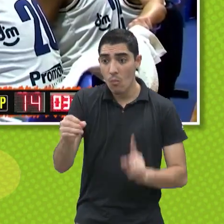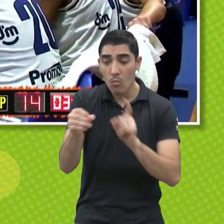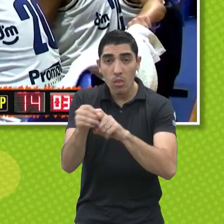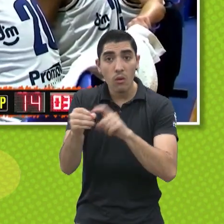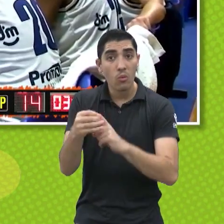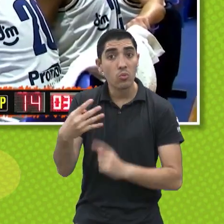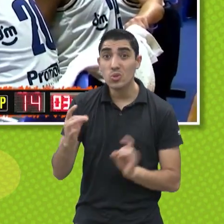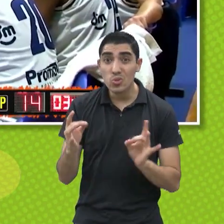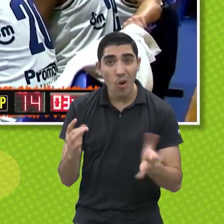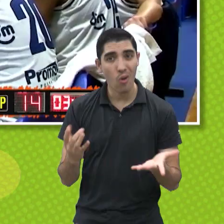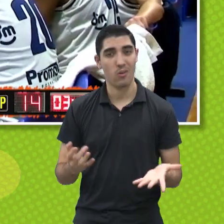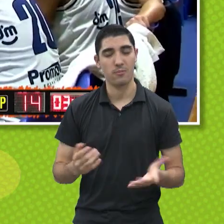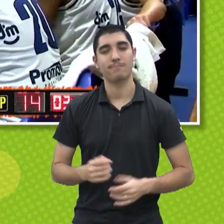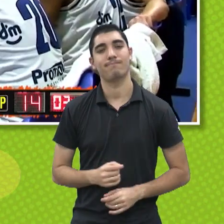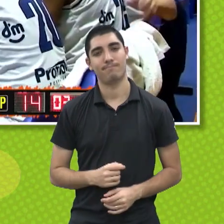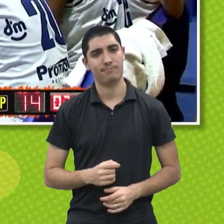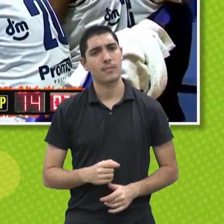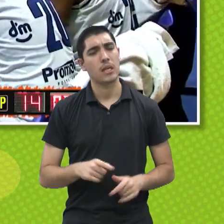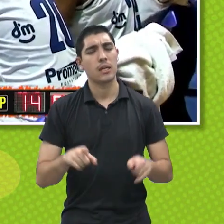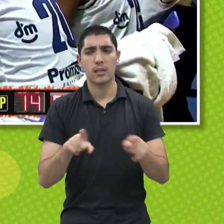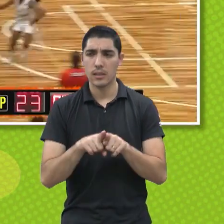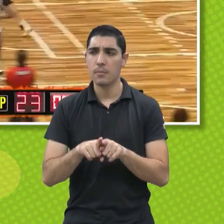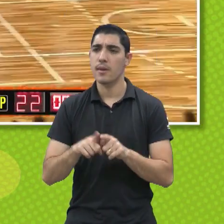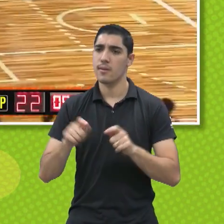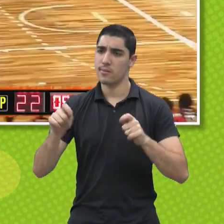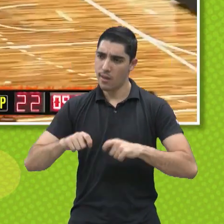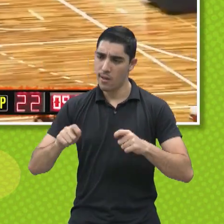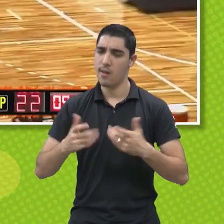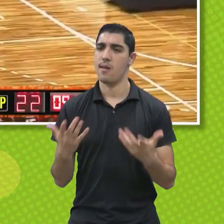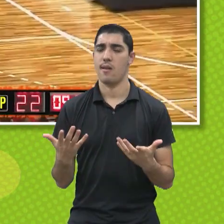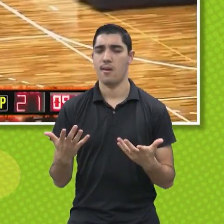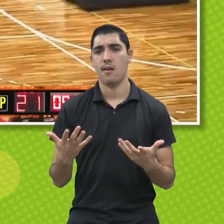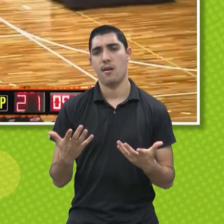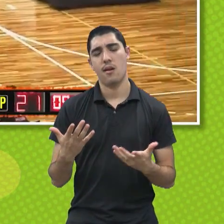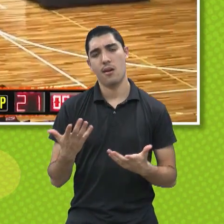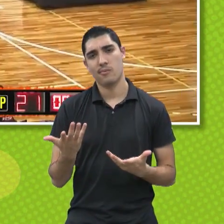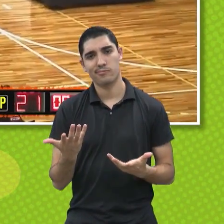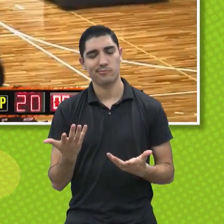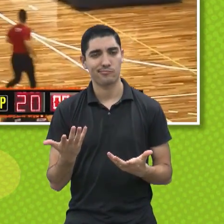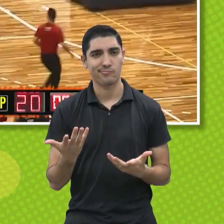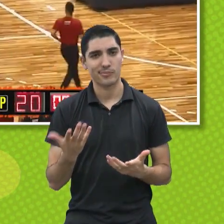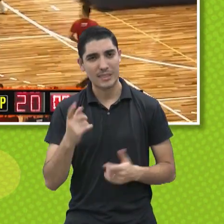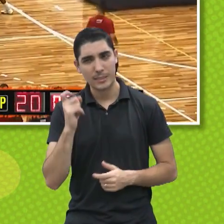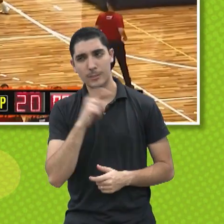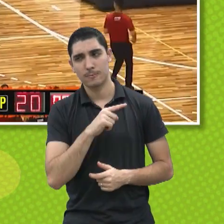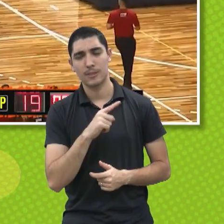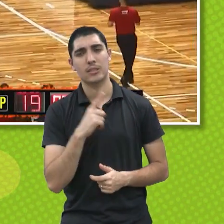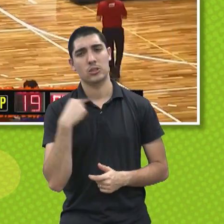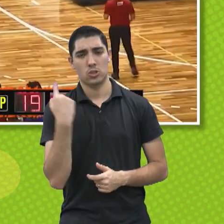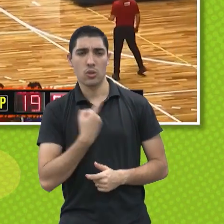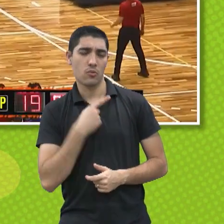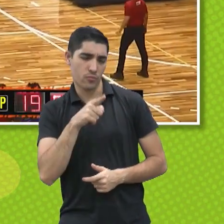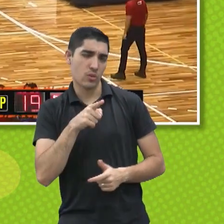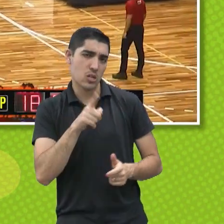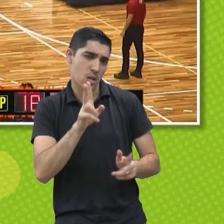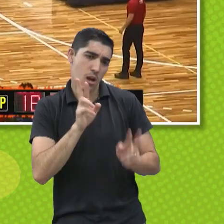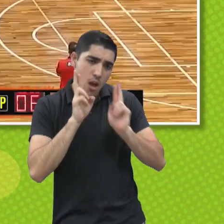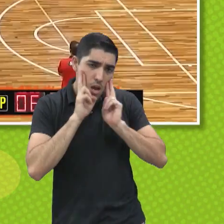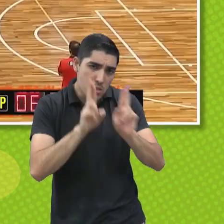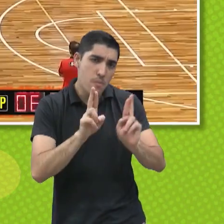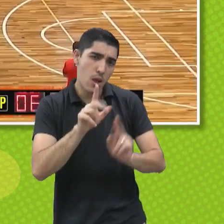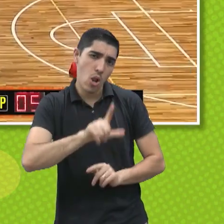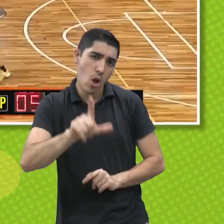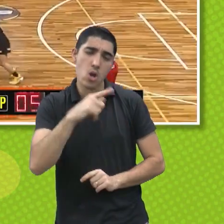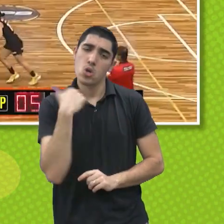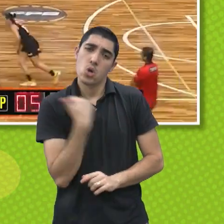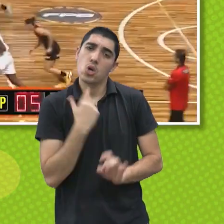de 11 pontos. Dá para administrar, dá para, sei lá, né? Enfim... A gente fala, como você falou, com respeito e análise mesmo